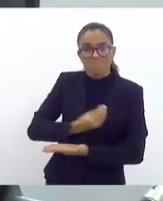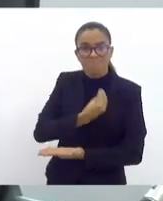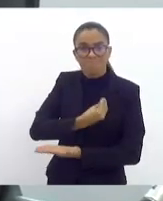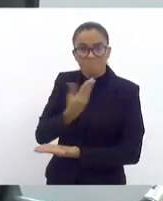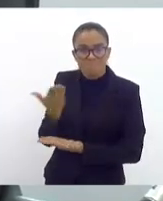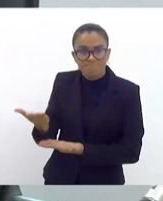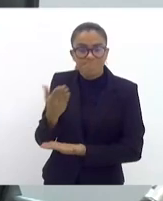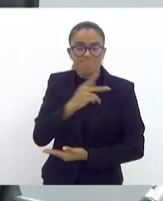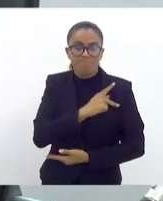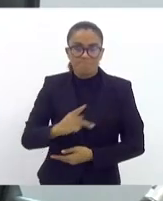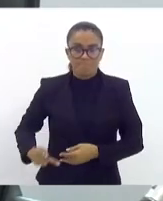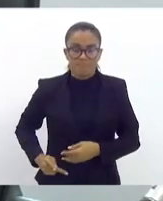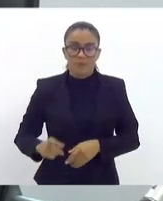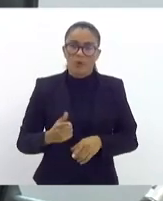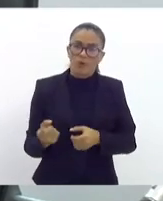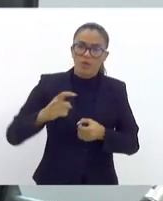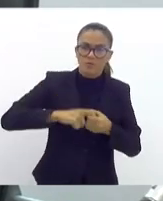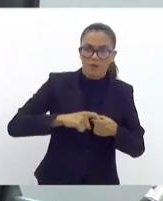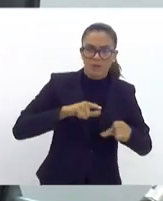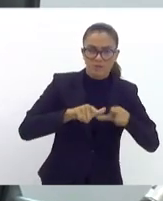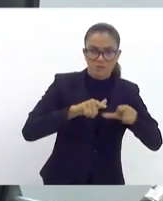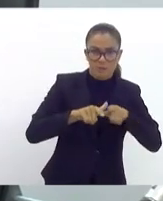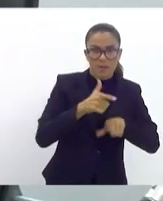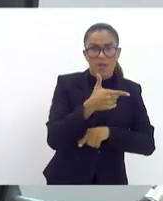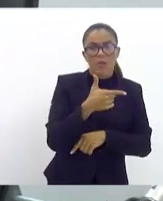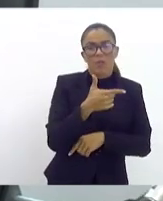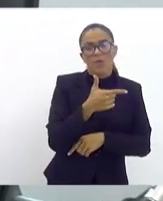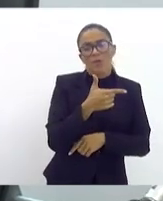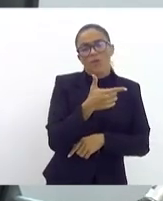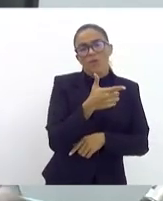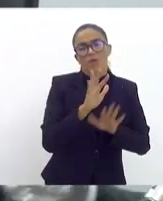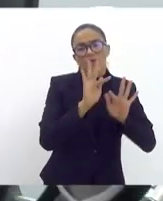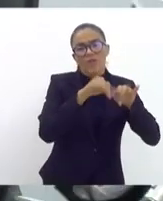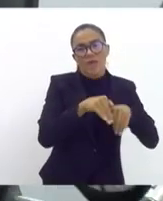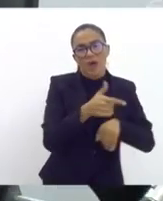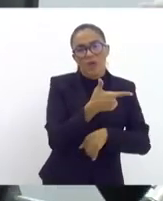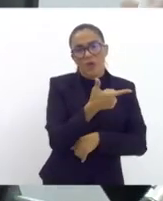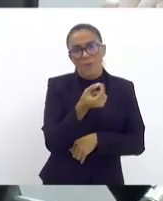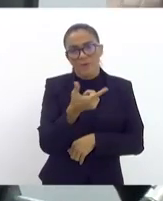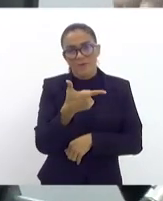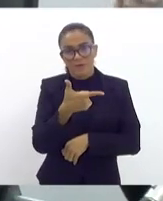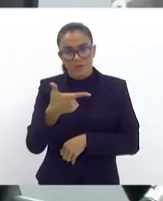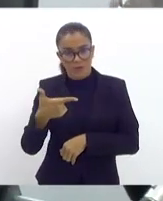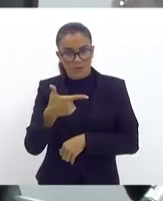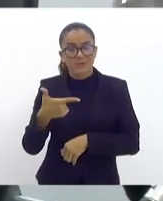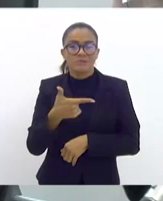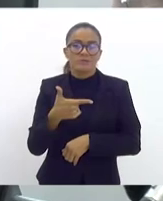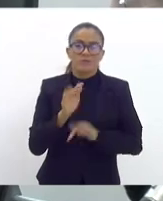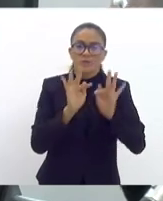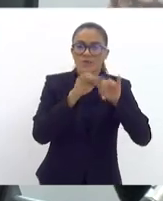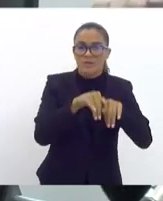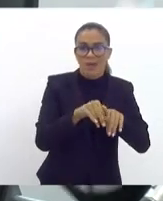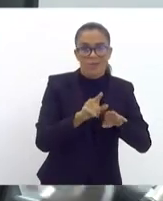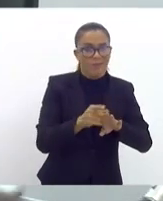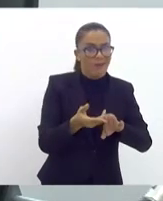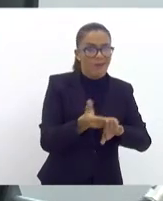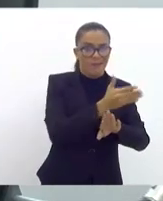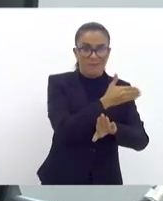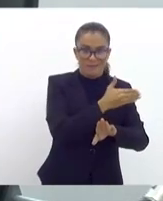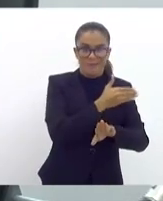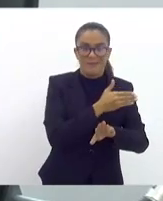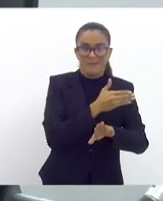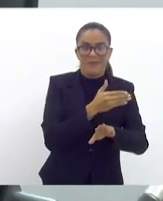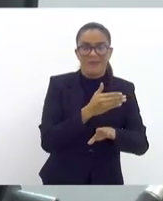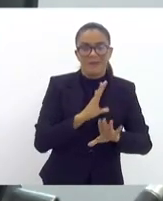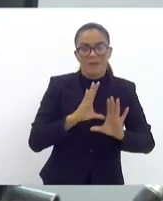nós retomamos os trabalhos no final de 2022 no final da décima segunda legislatura a secretaria